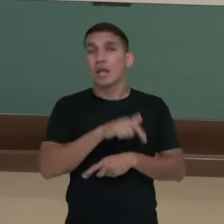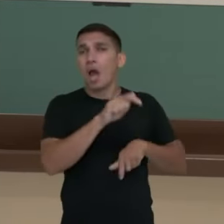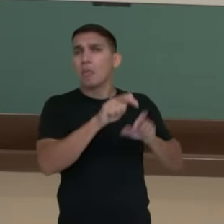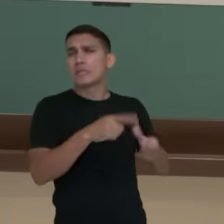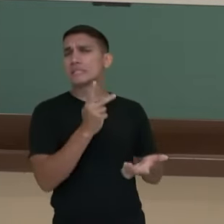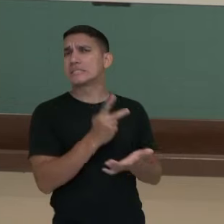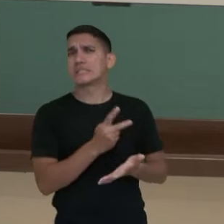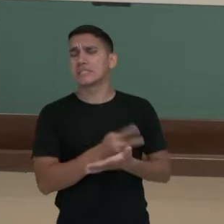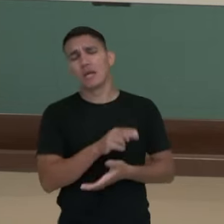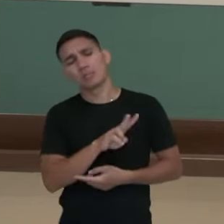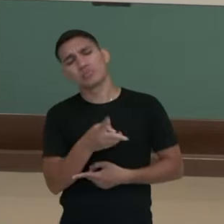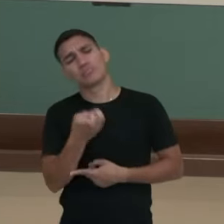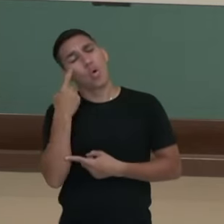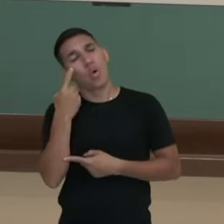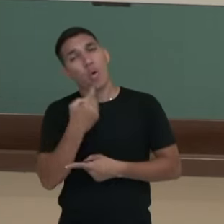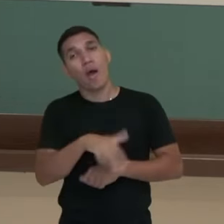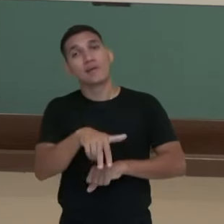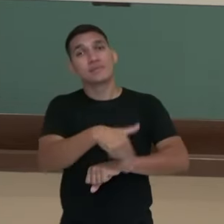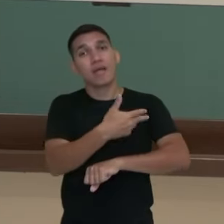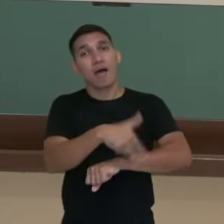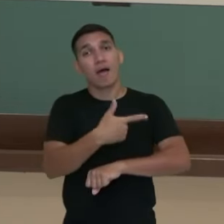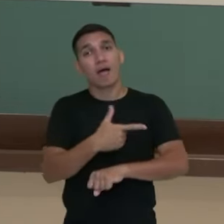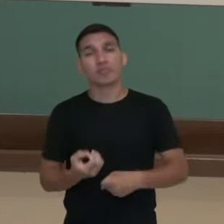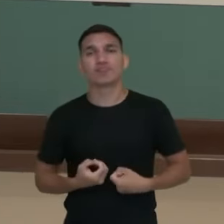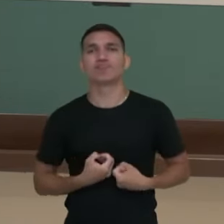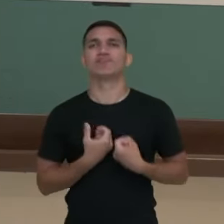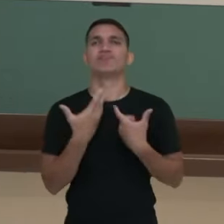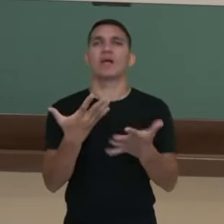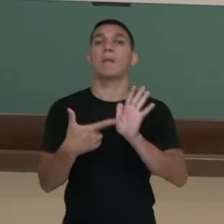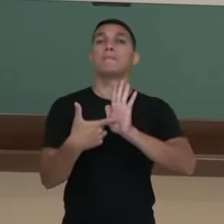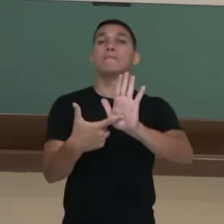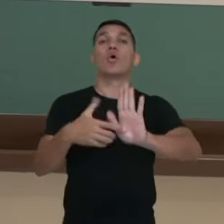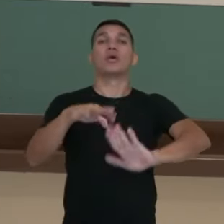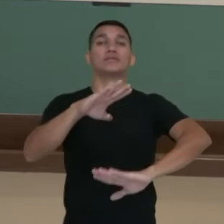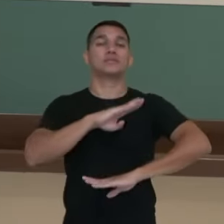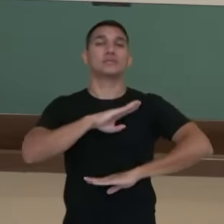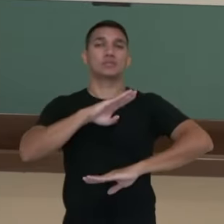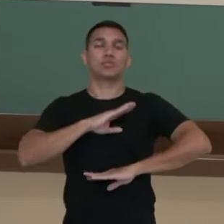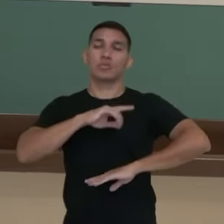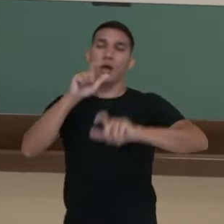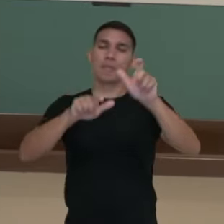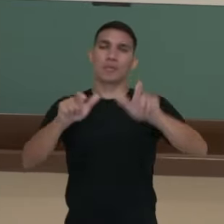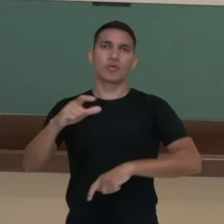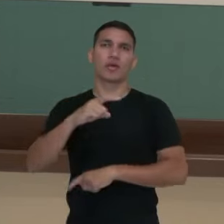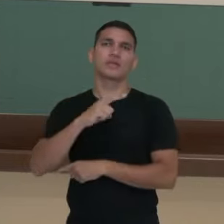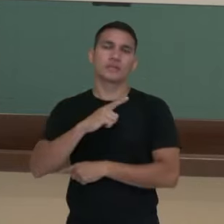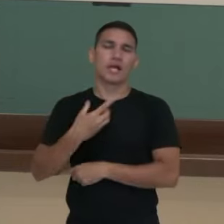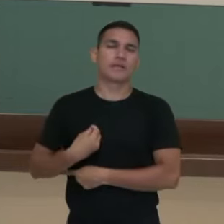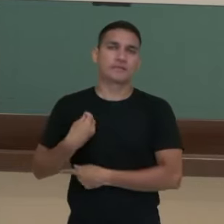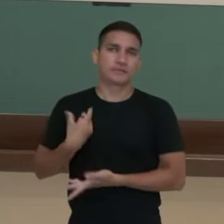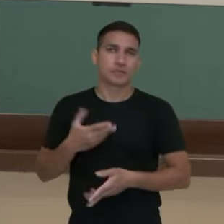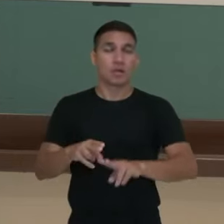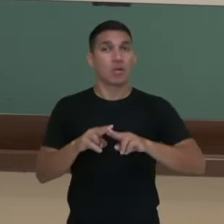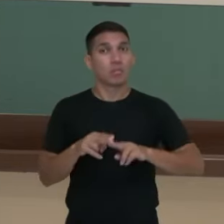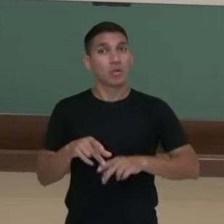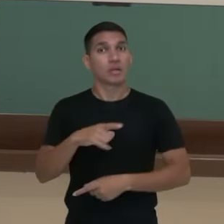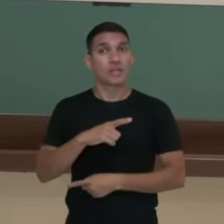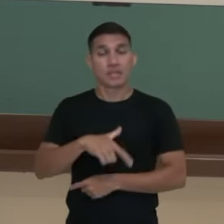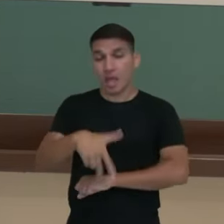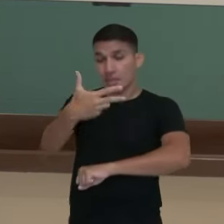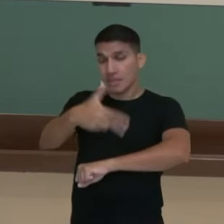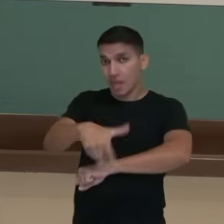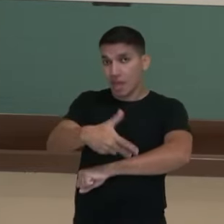foram utilizadas exatamente para mostrar essa condição que as pessoas viviam. Então, as danças urbanas, elas